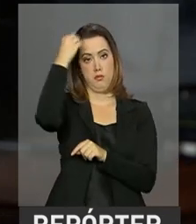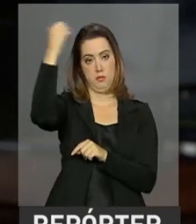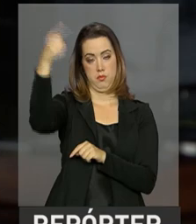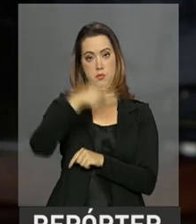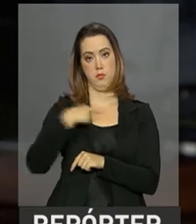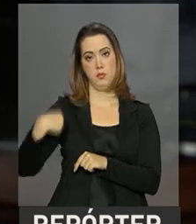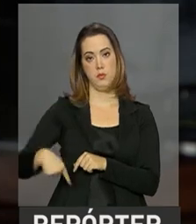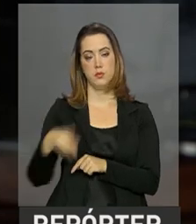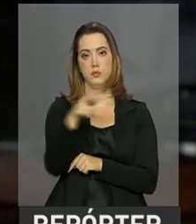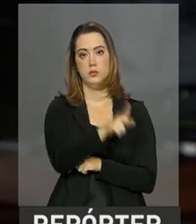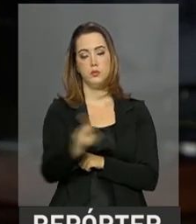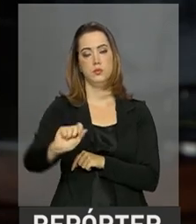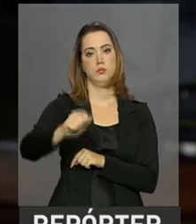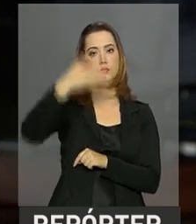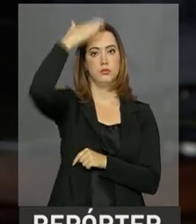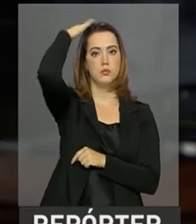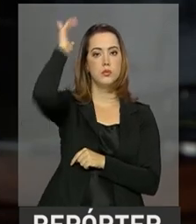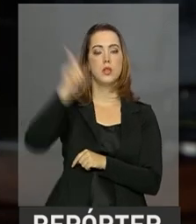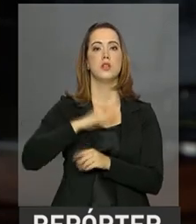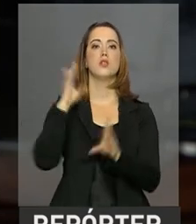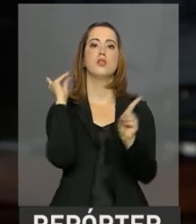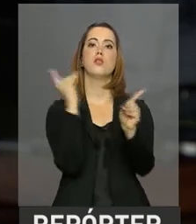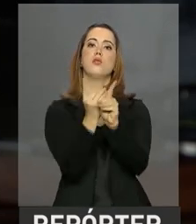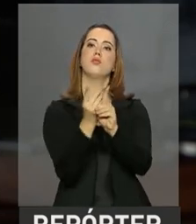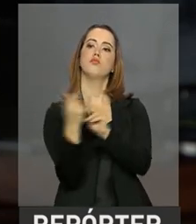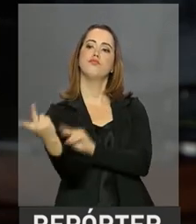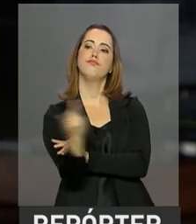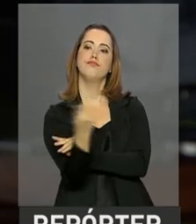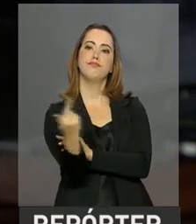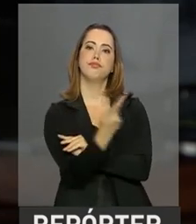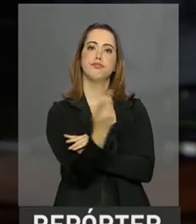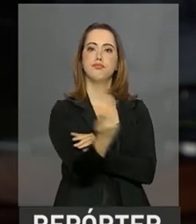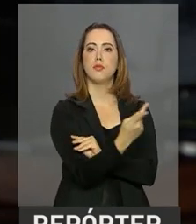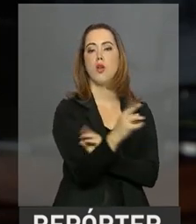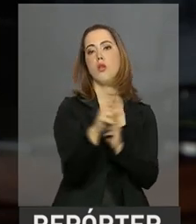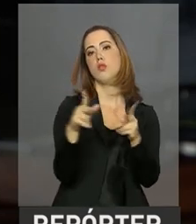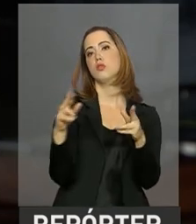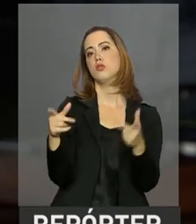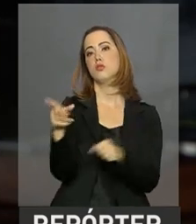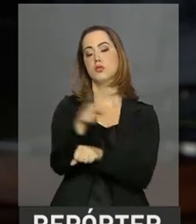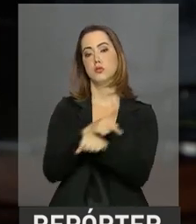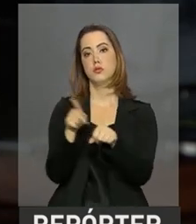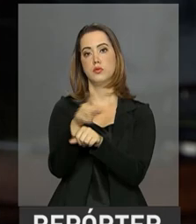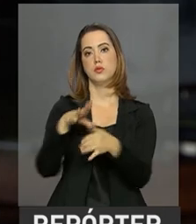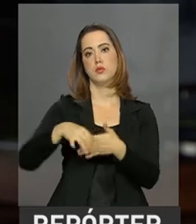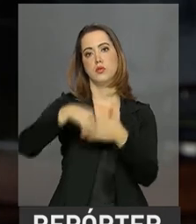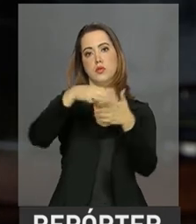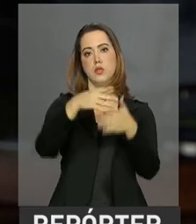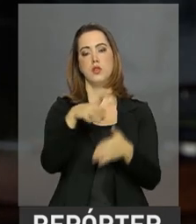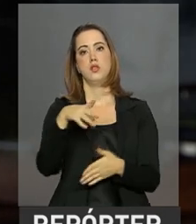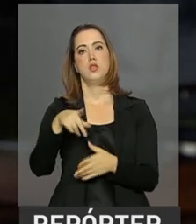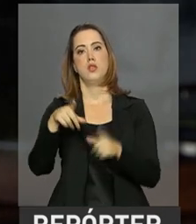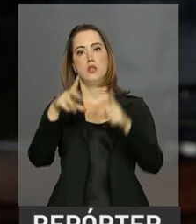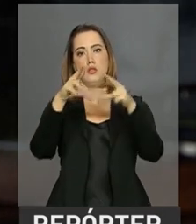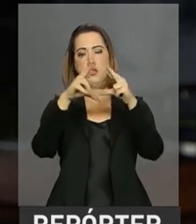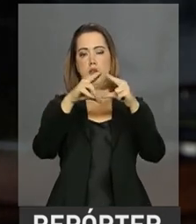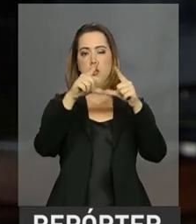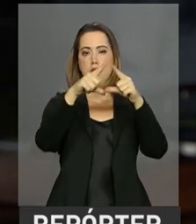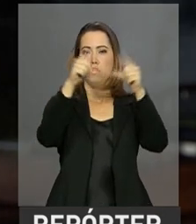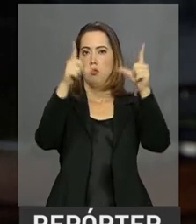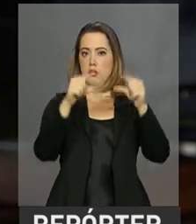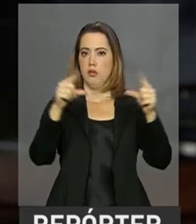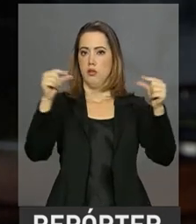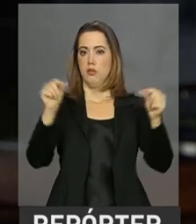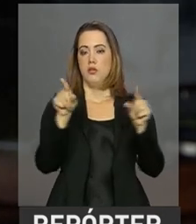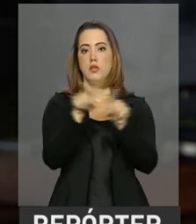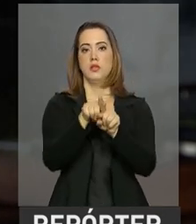à China o presidente Michel Temer teve encontros bilaterais reuniões com lideranças do Japão China Itália